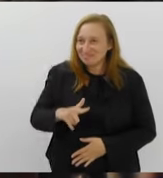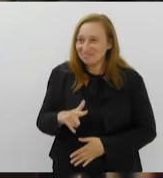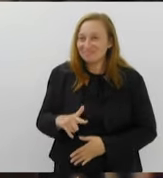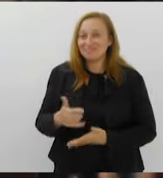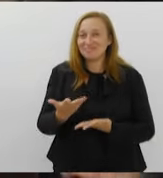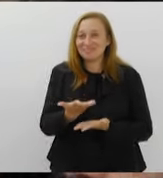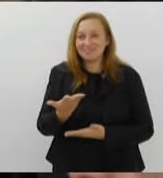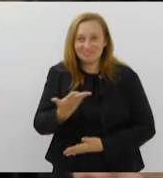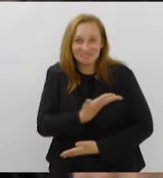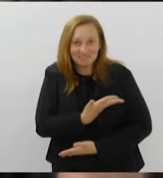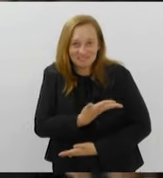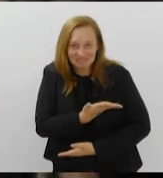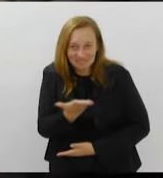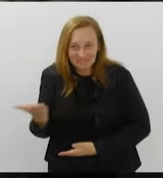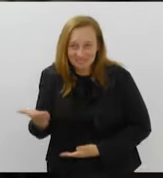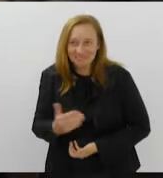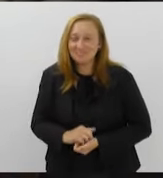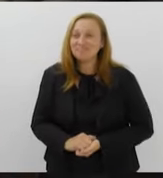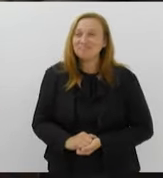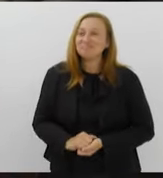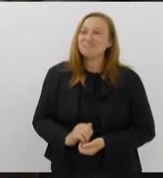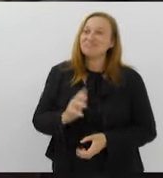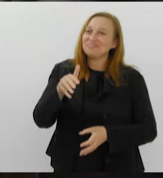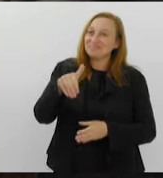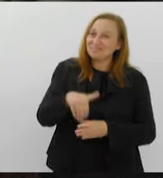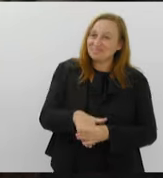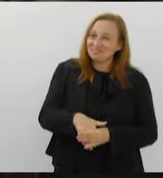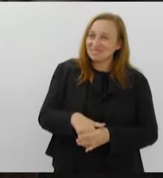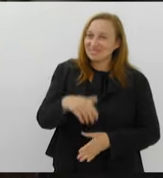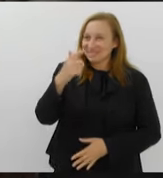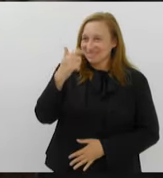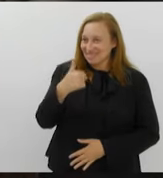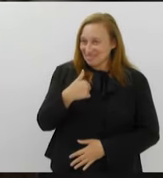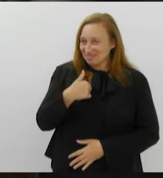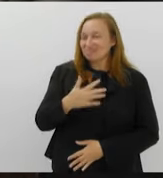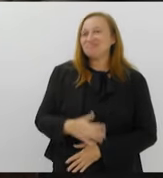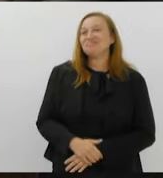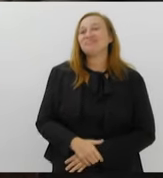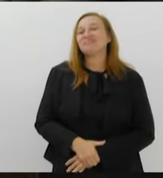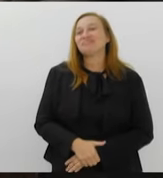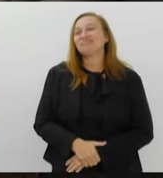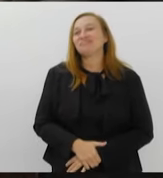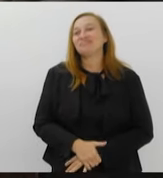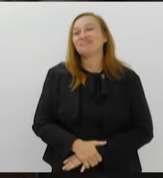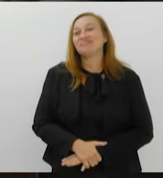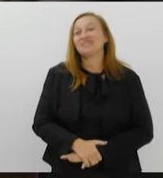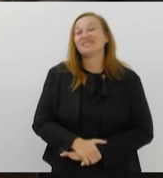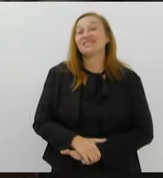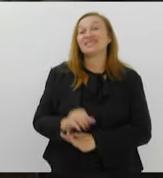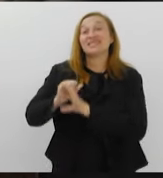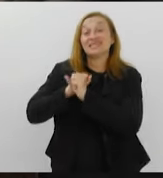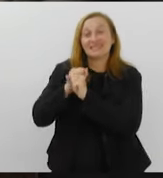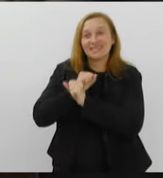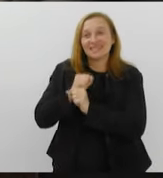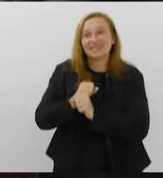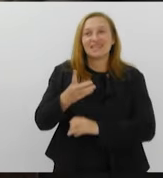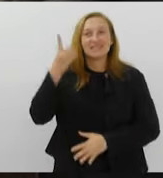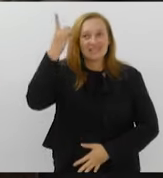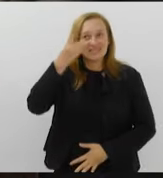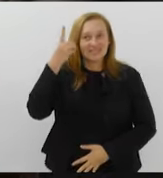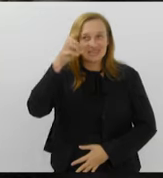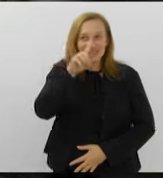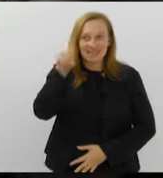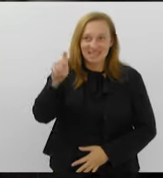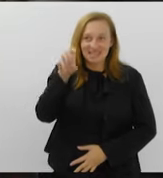pares. Por ter votado na minha pessoa. Já há muito tempo, eu e a deputada Zeidan,